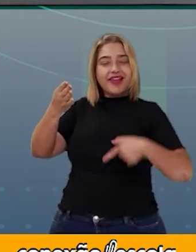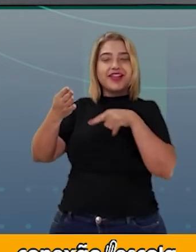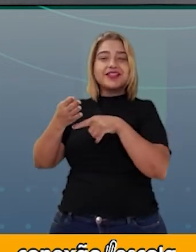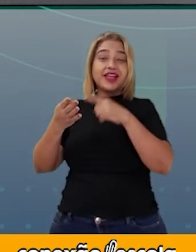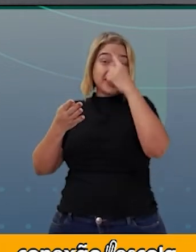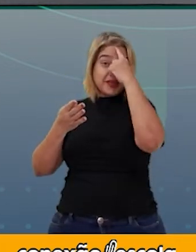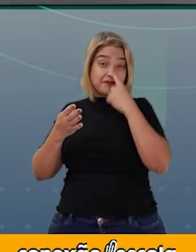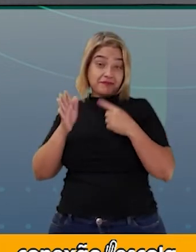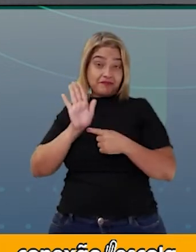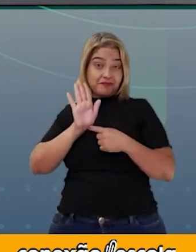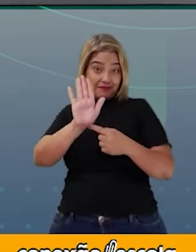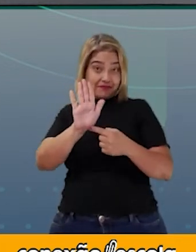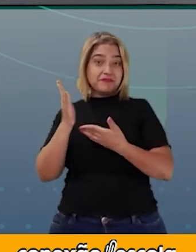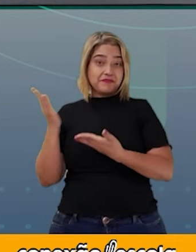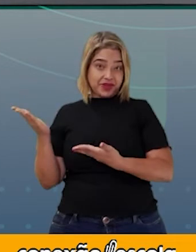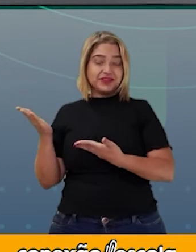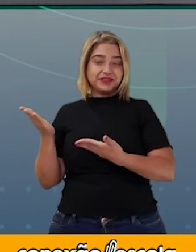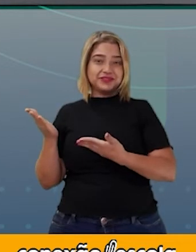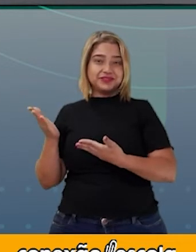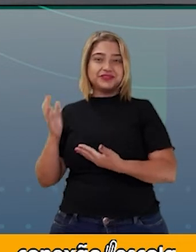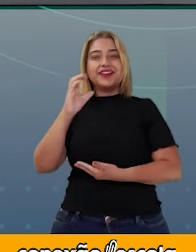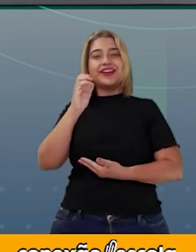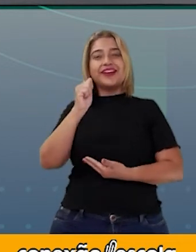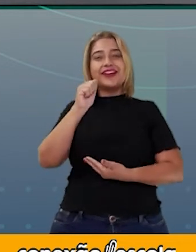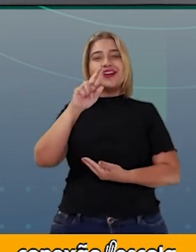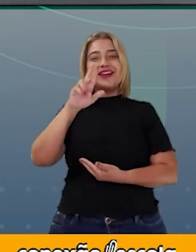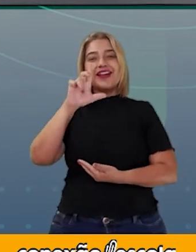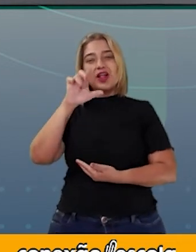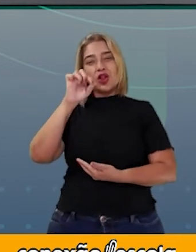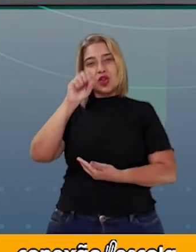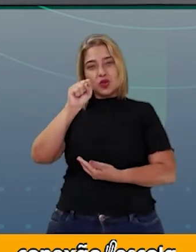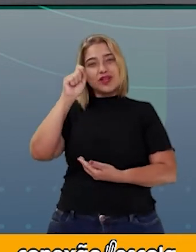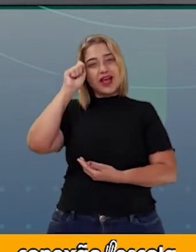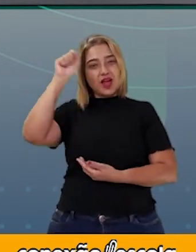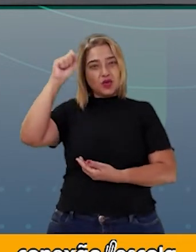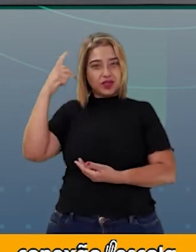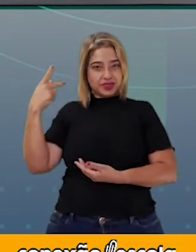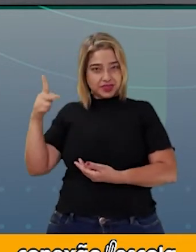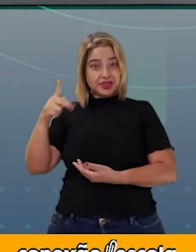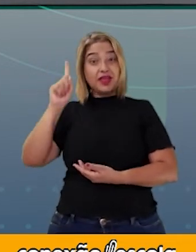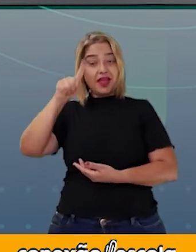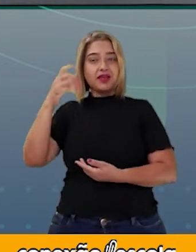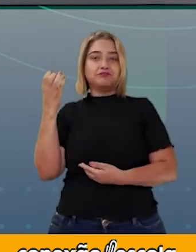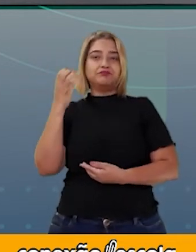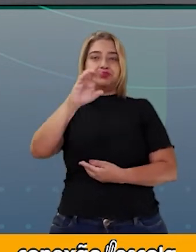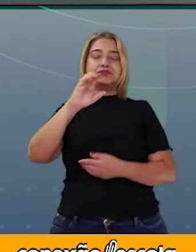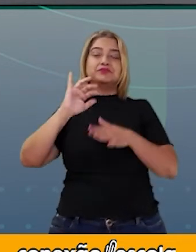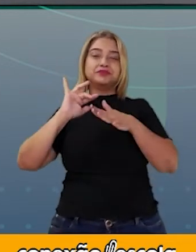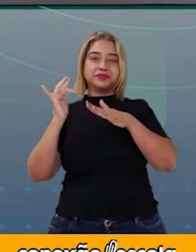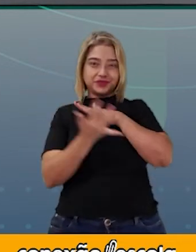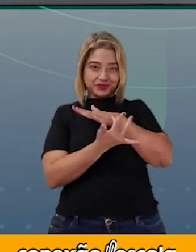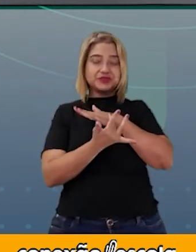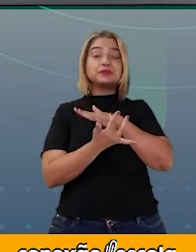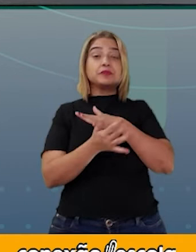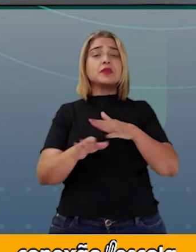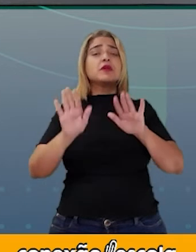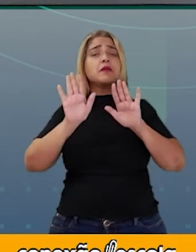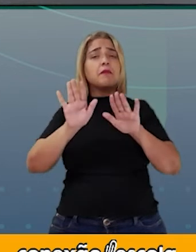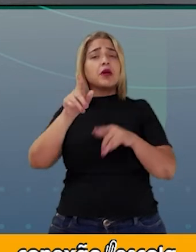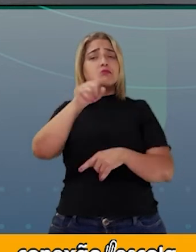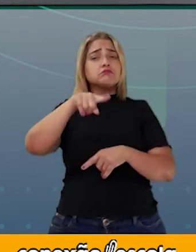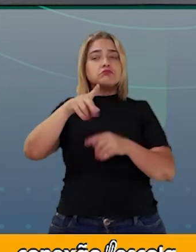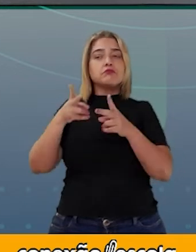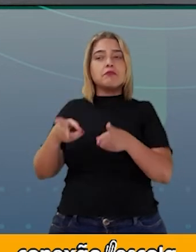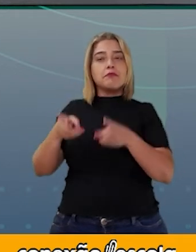relacionados ao cartoon de Carlos Ruas, que foi publicado então na rede social. E você já pode perceber que